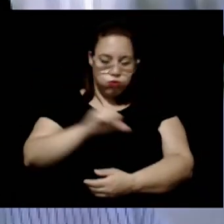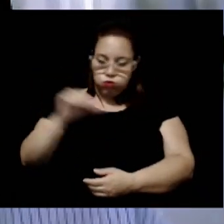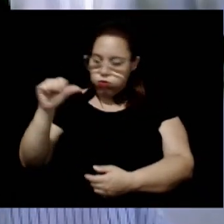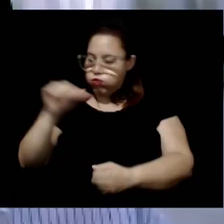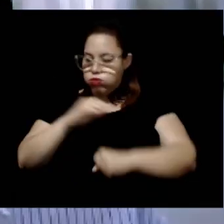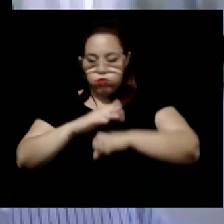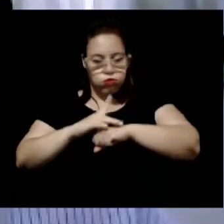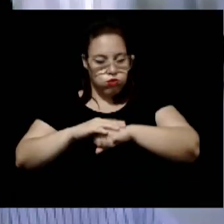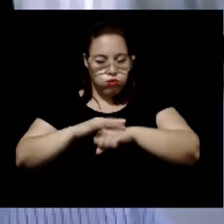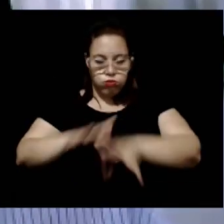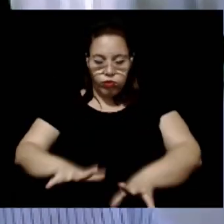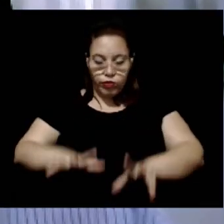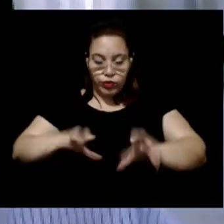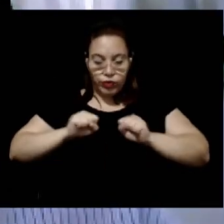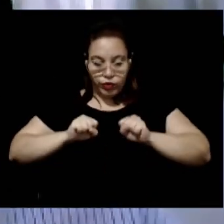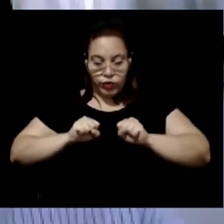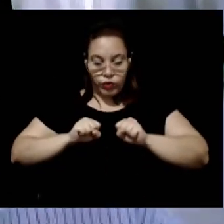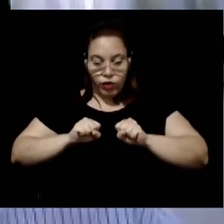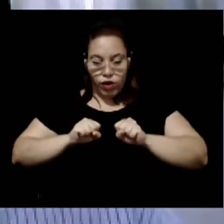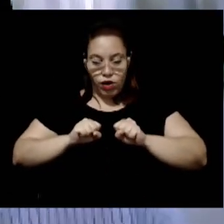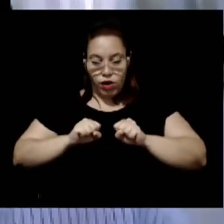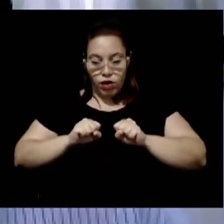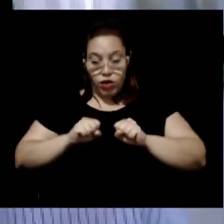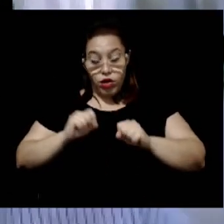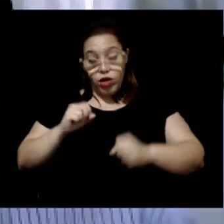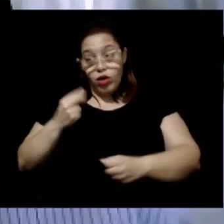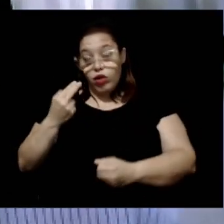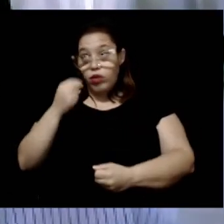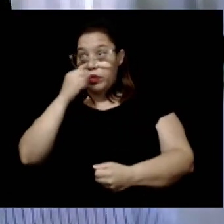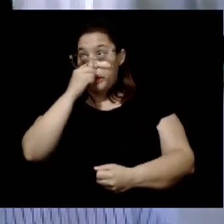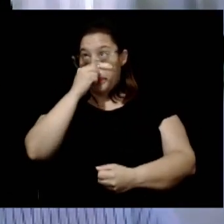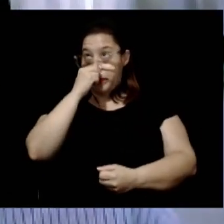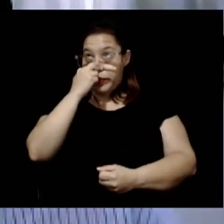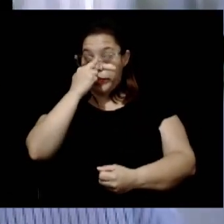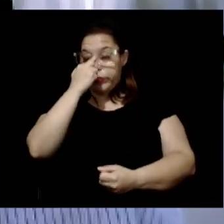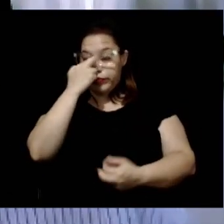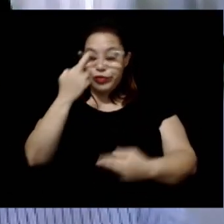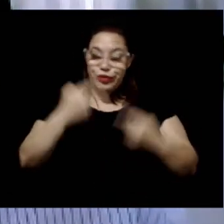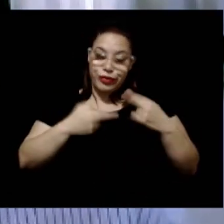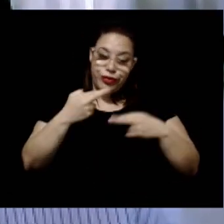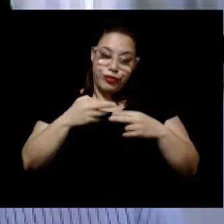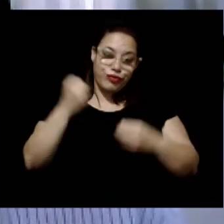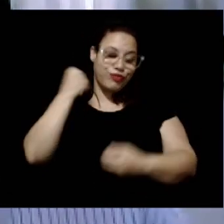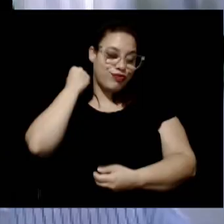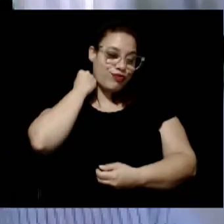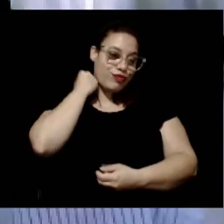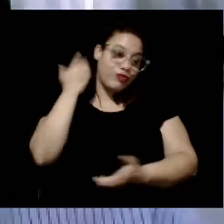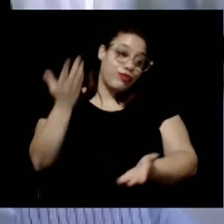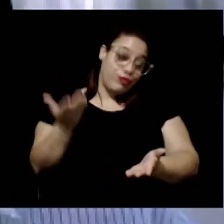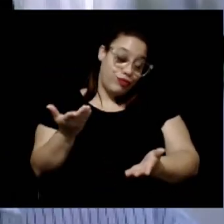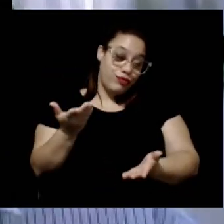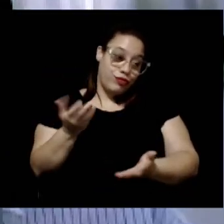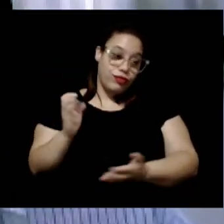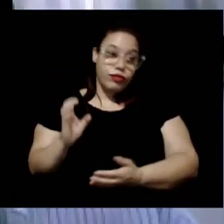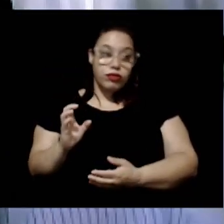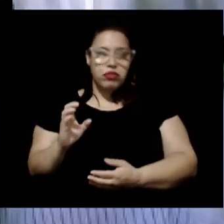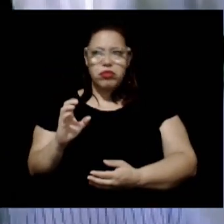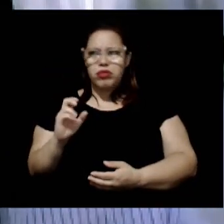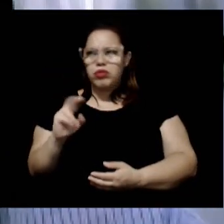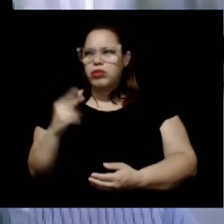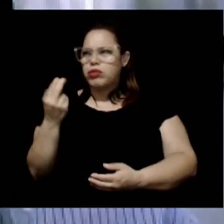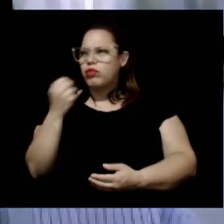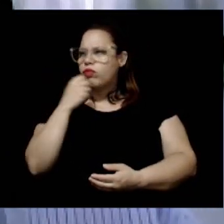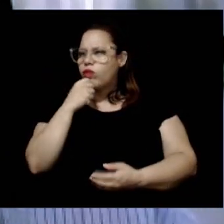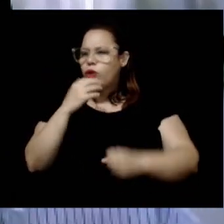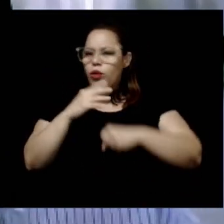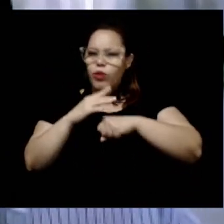citar aqui a artrite reumatoide ou lúpus, relacionada a estresse, é descrito. Outras doenças de dor crônica, por exemplo, dor